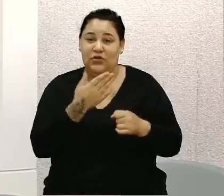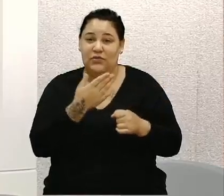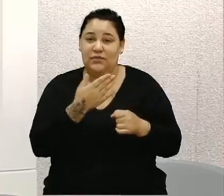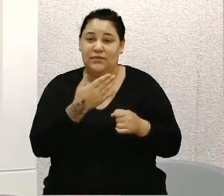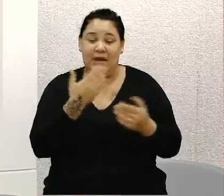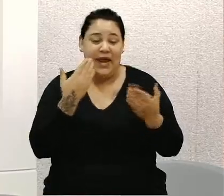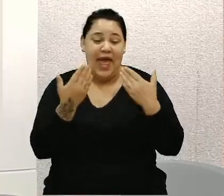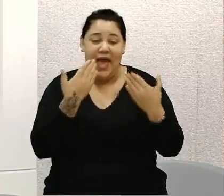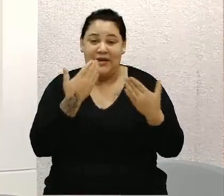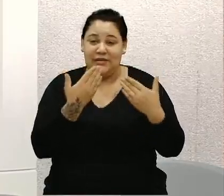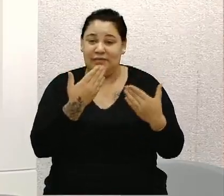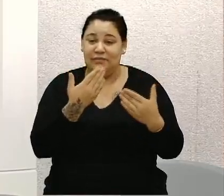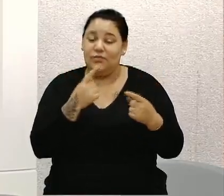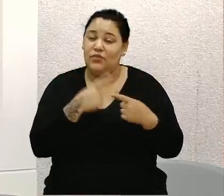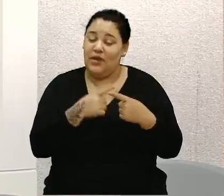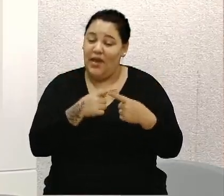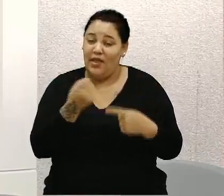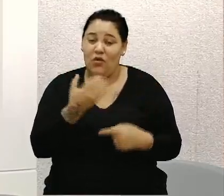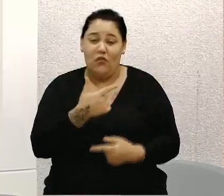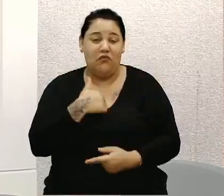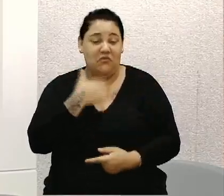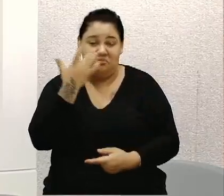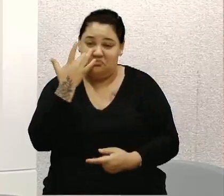que eu não tenho. Então, se existe